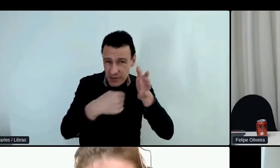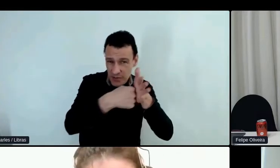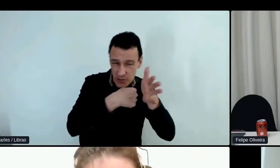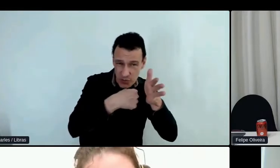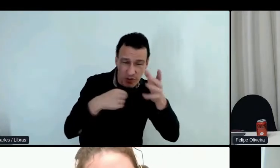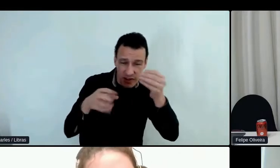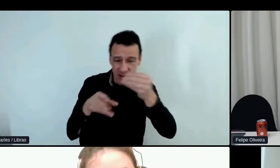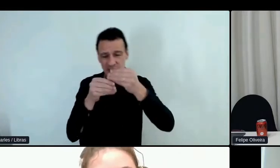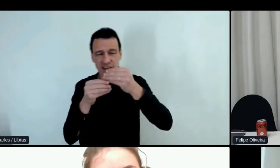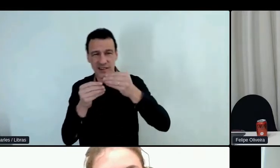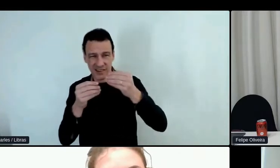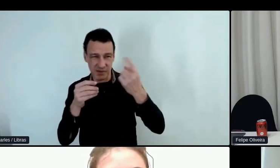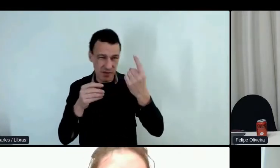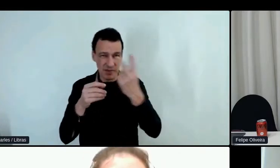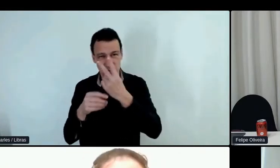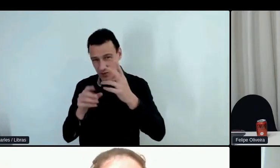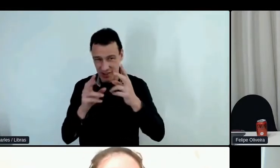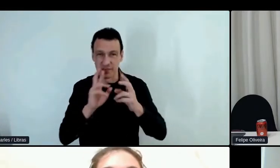Bom,